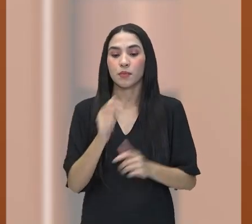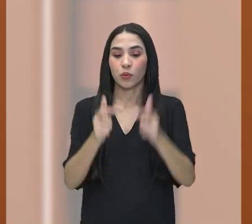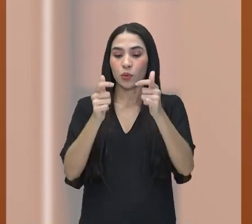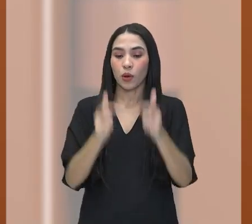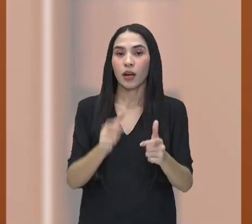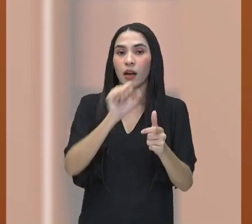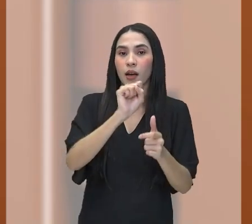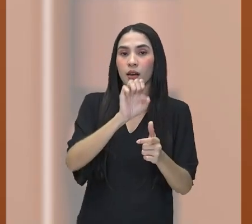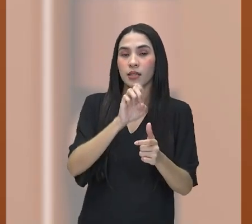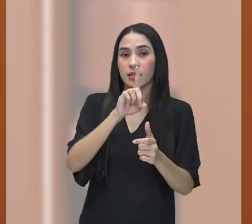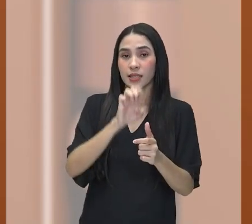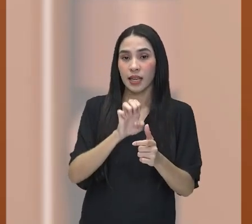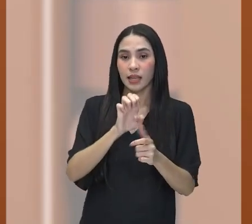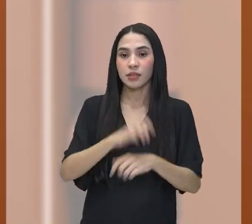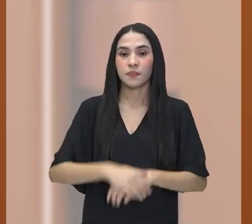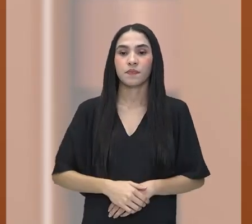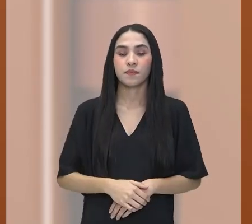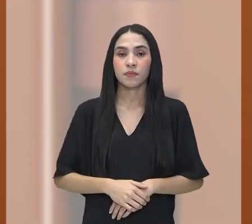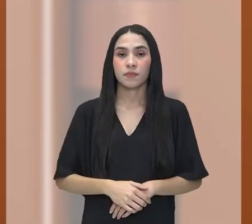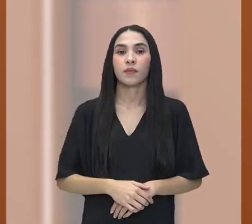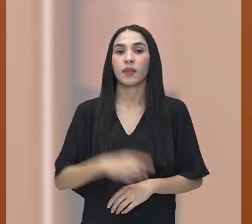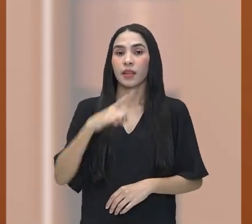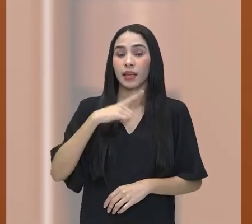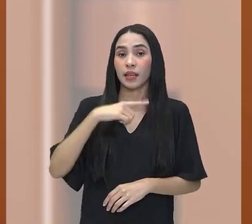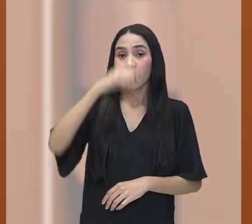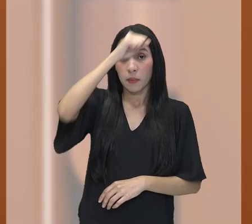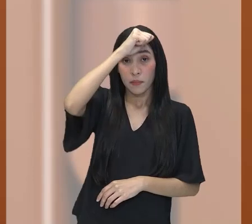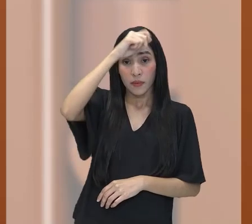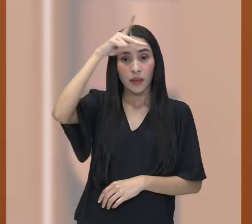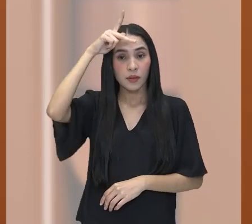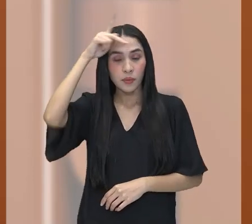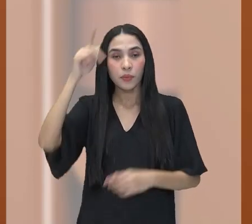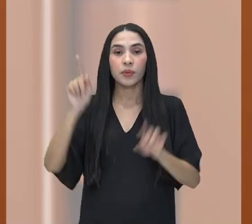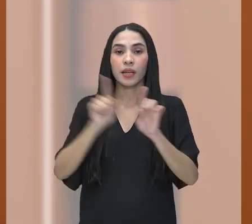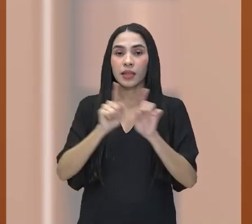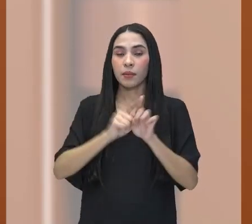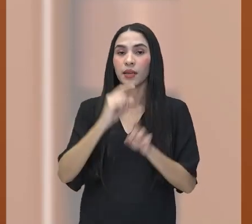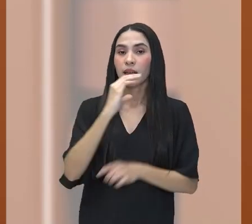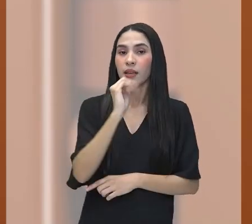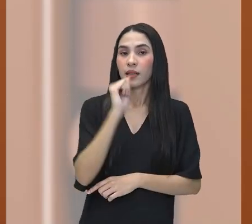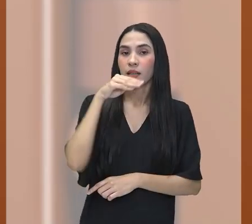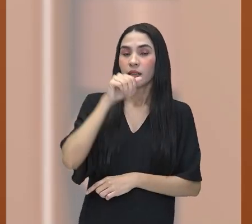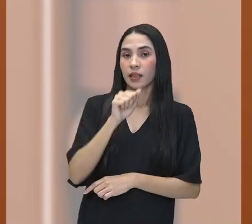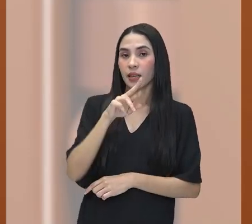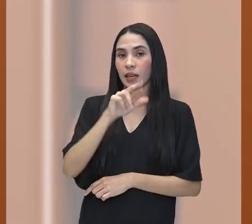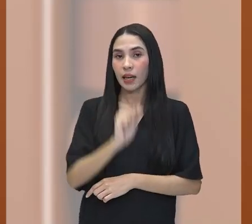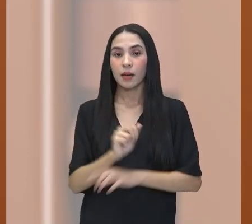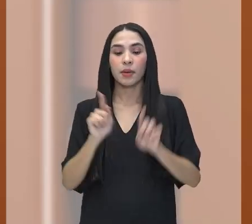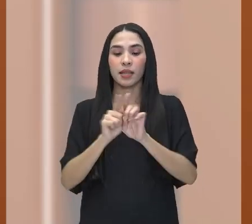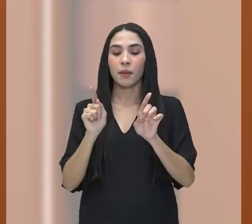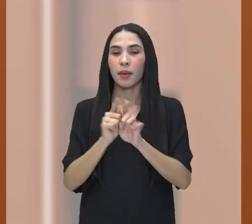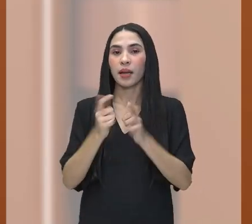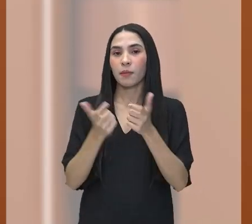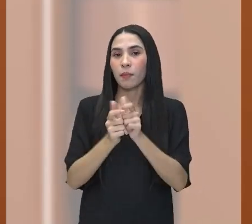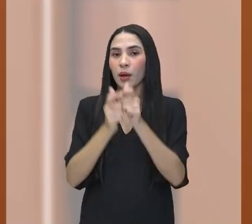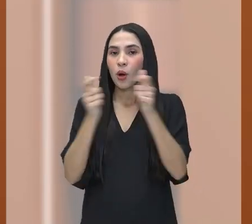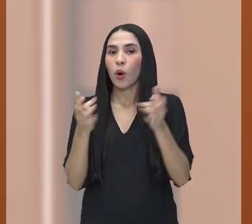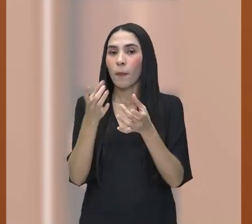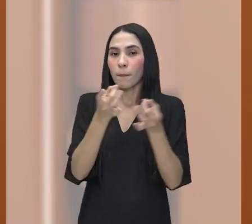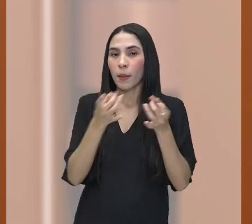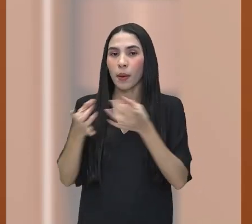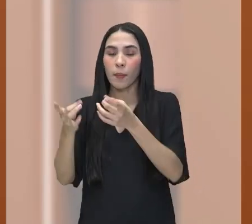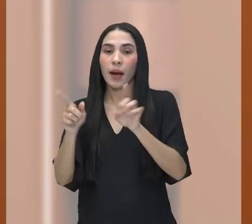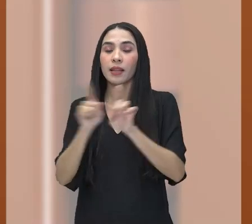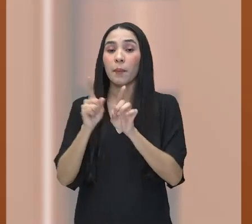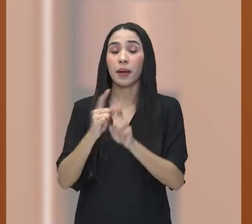do município, onde está ali a prefeitura, a câmara, onde está a concentração dos comércios, dos